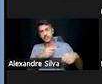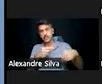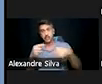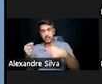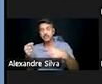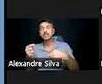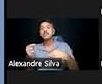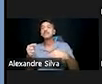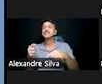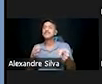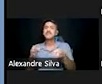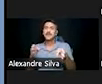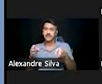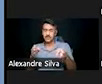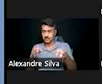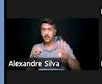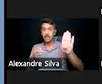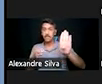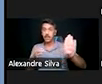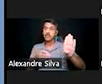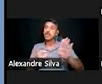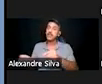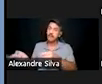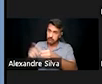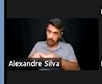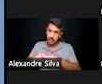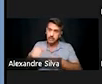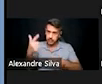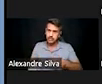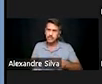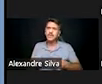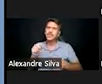biológico e voltam novamente para o ciclo das coisas vivas.